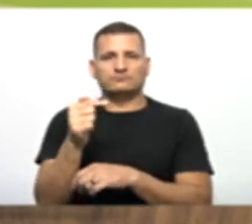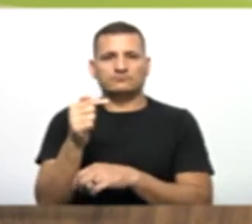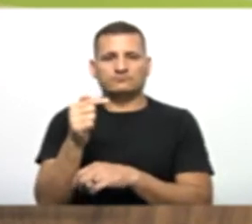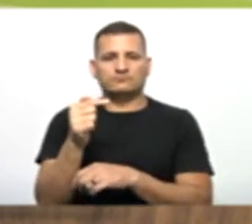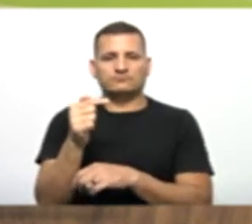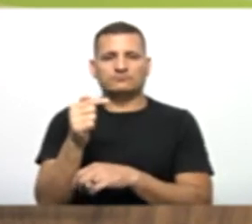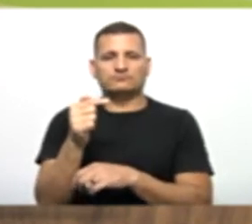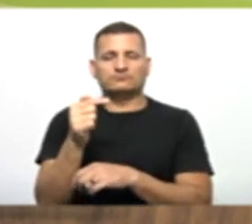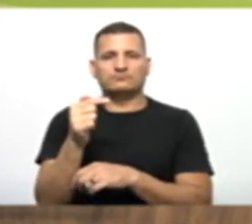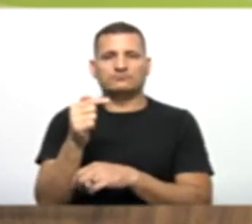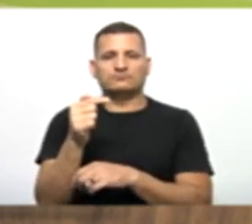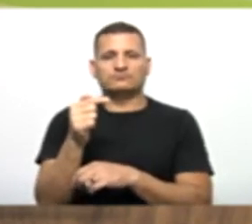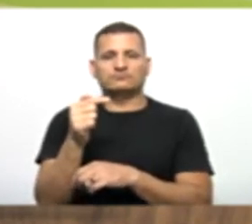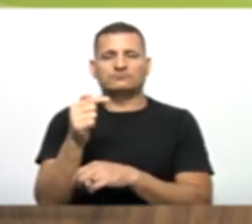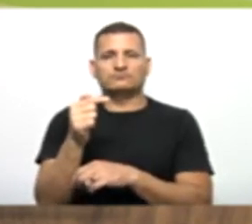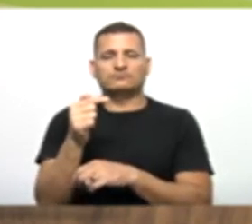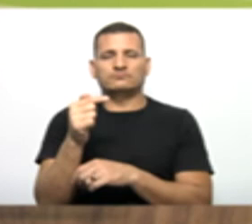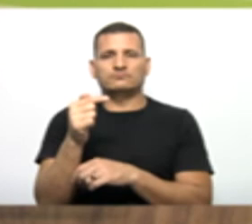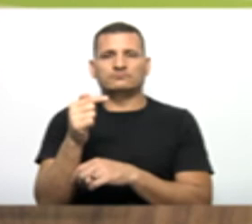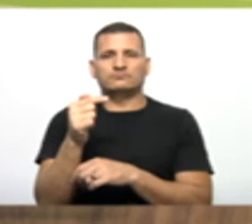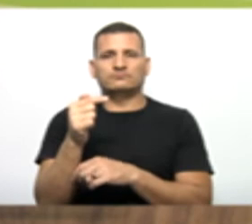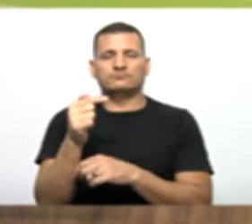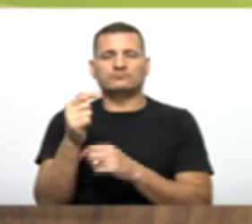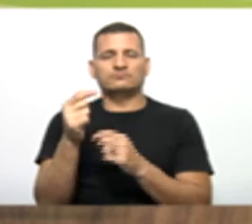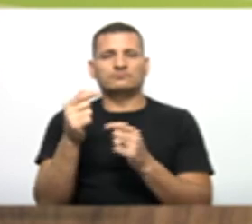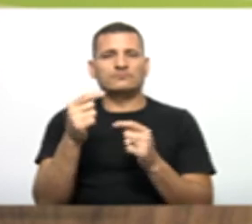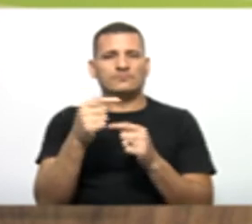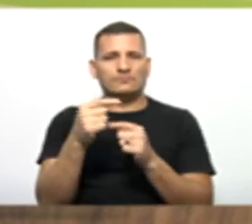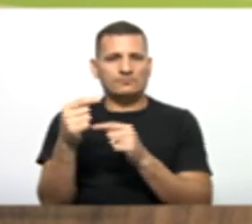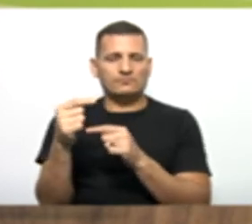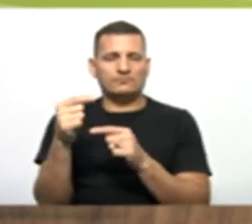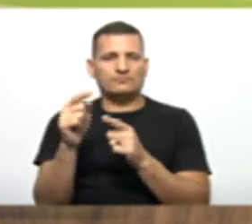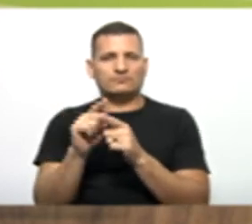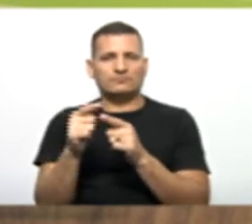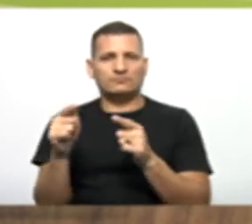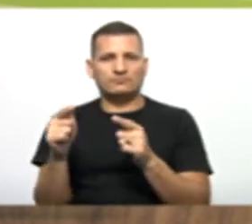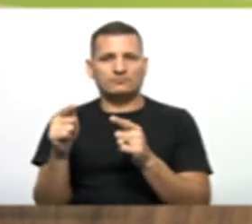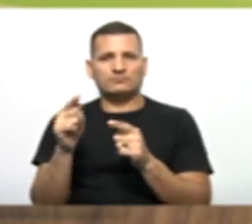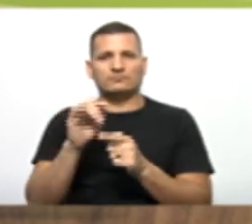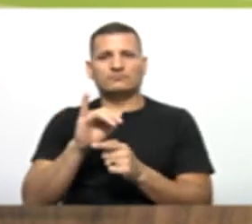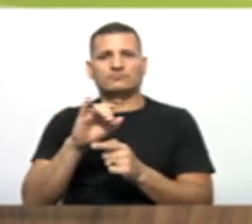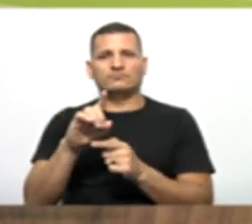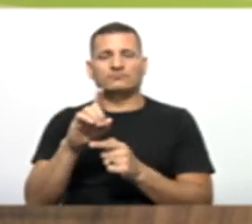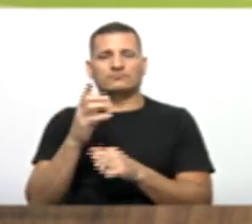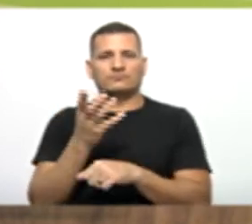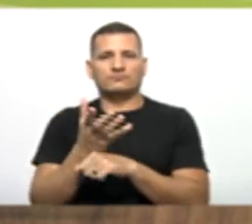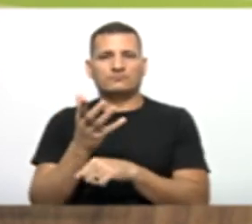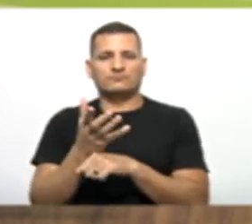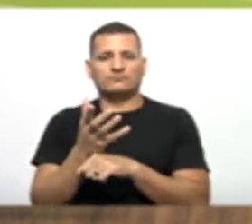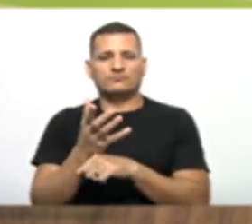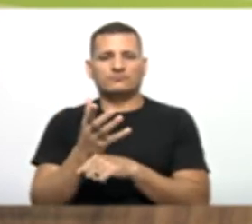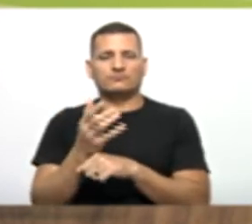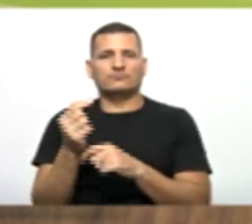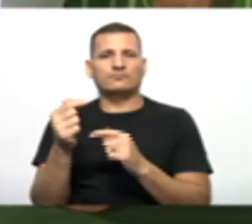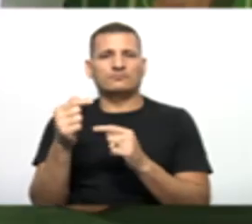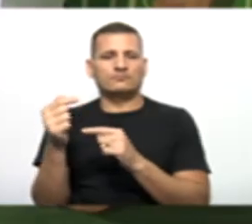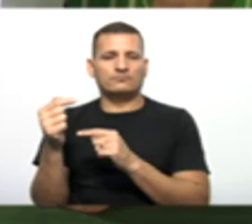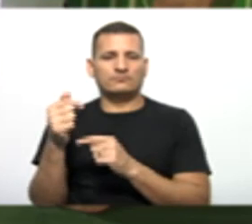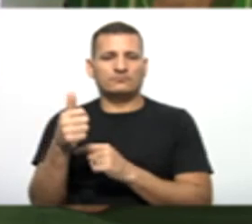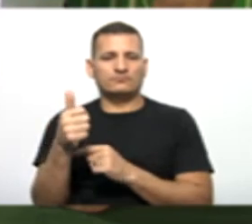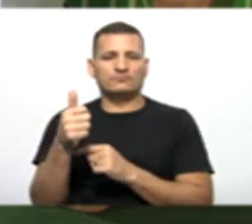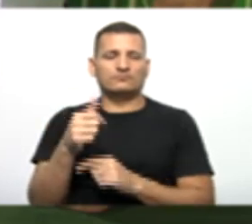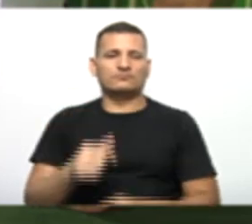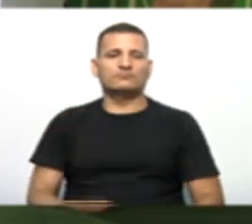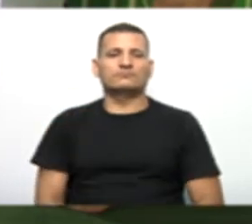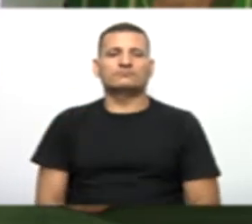igual gramática, where, ID de disciplina, igual 1. Perfeito, parece que eu colei dele aqui,